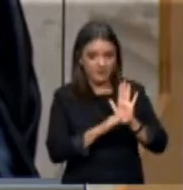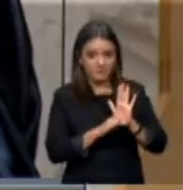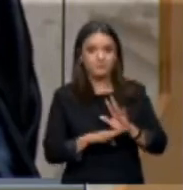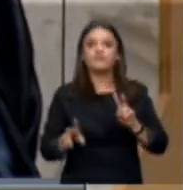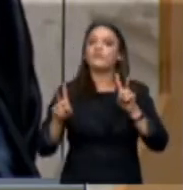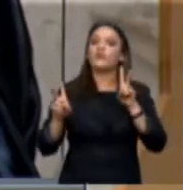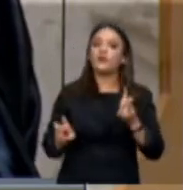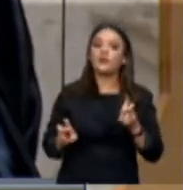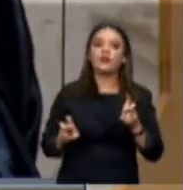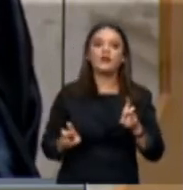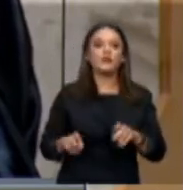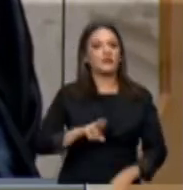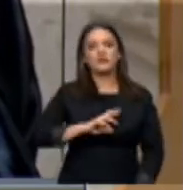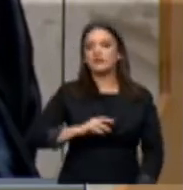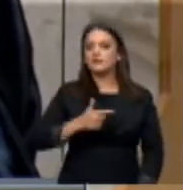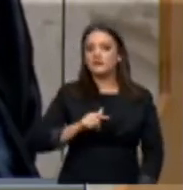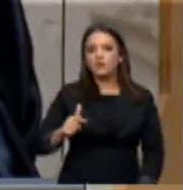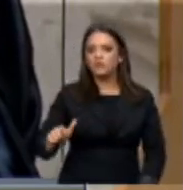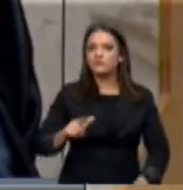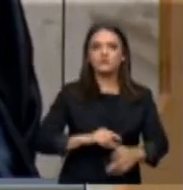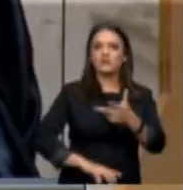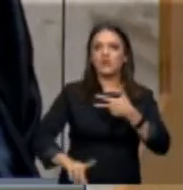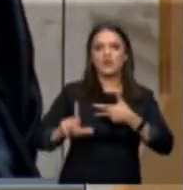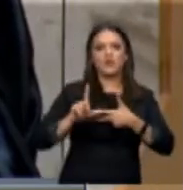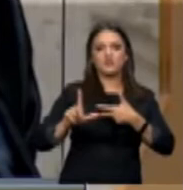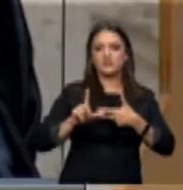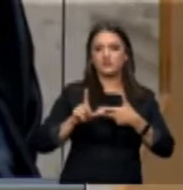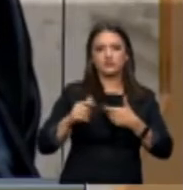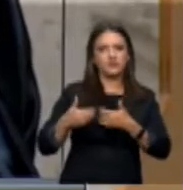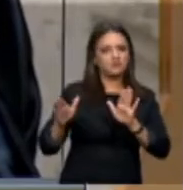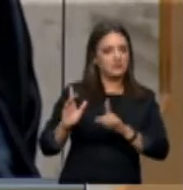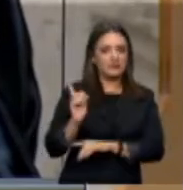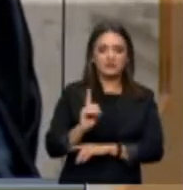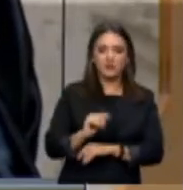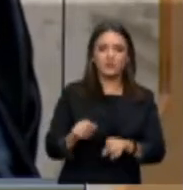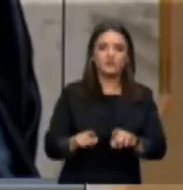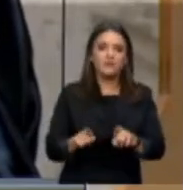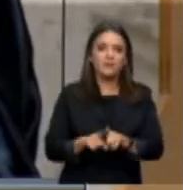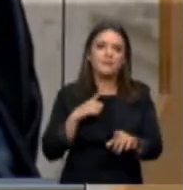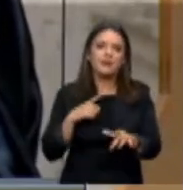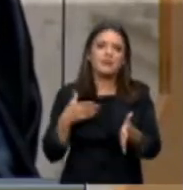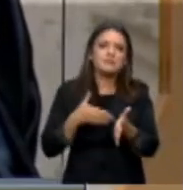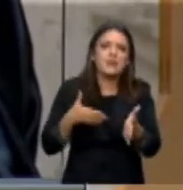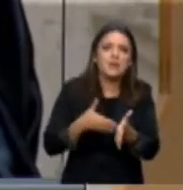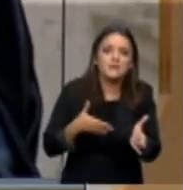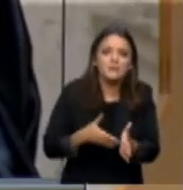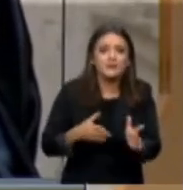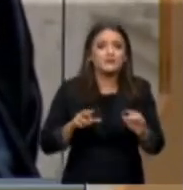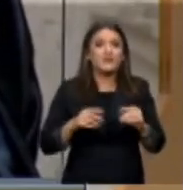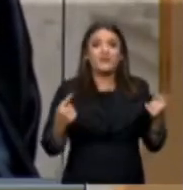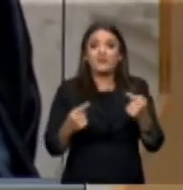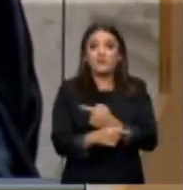novamente, não chama a atuação do legislador infraconstitucional, menos ainda para impor restrições que não se coadunam com